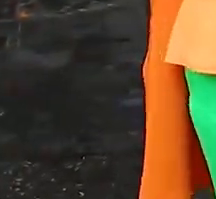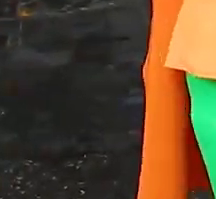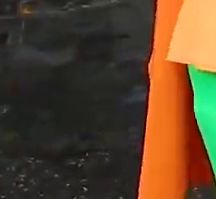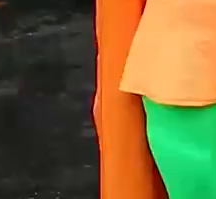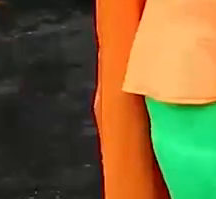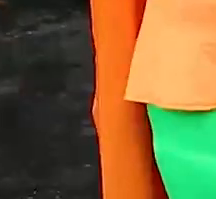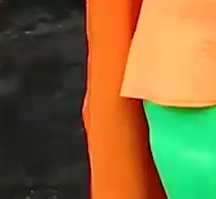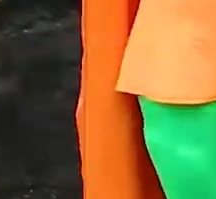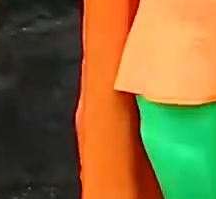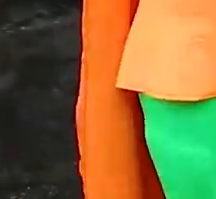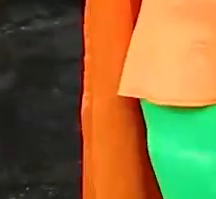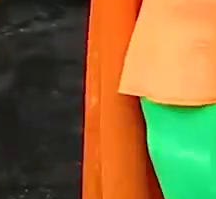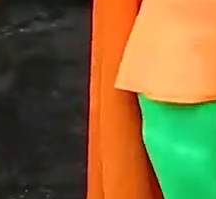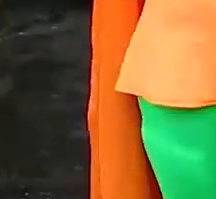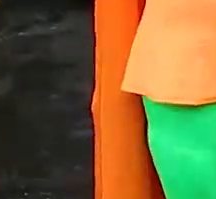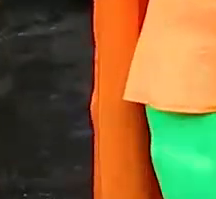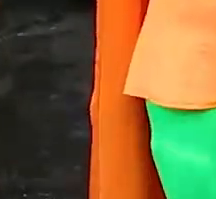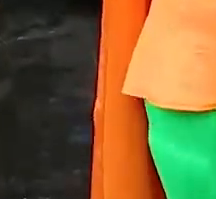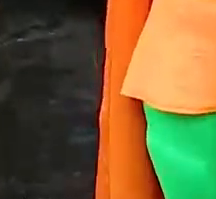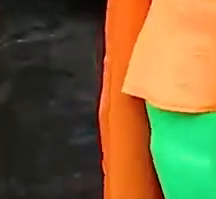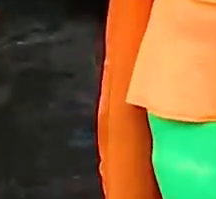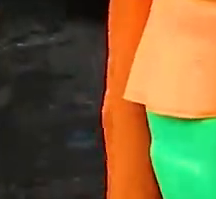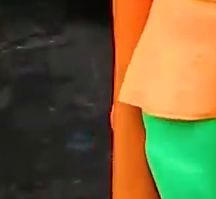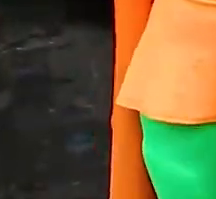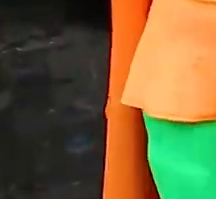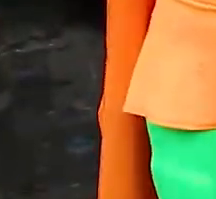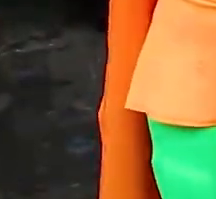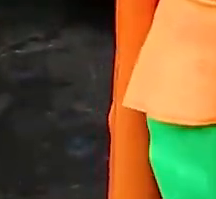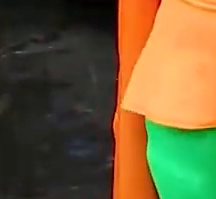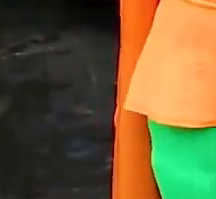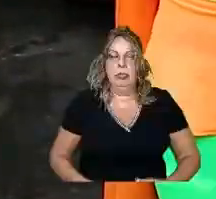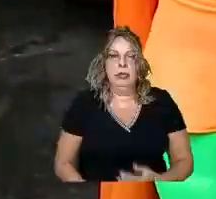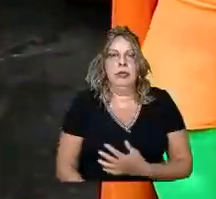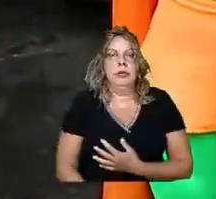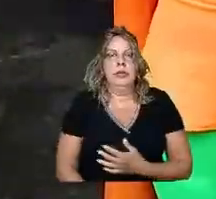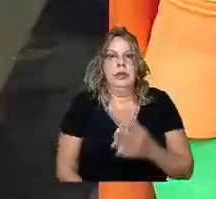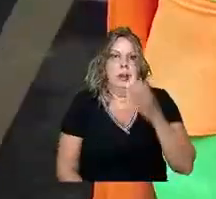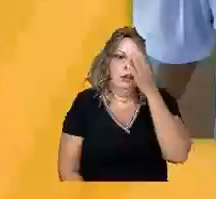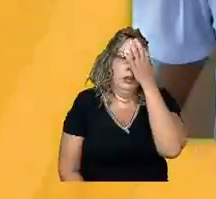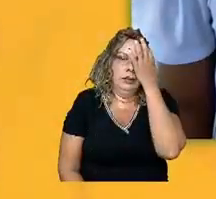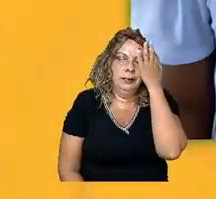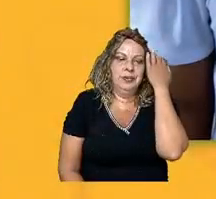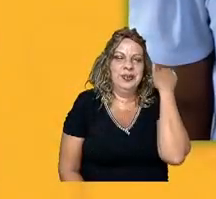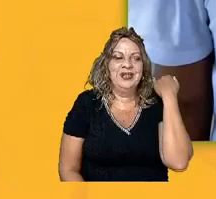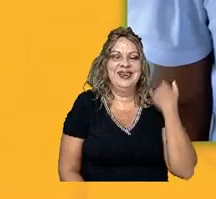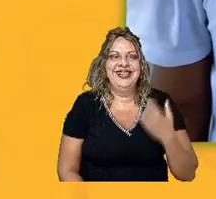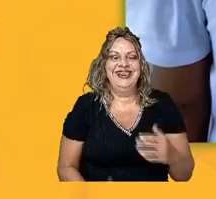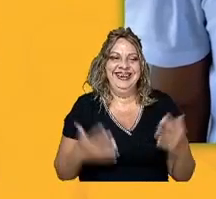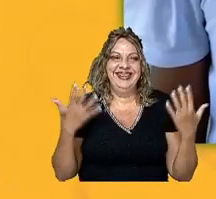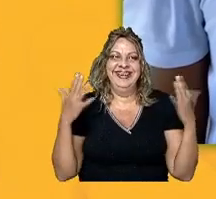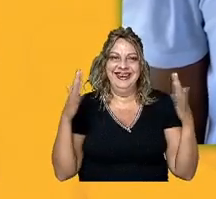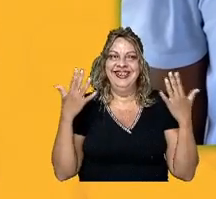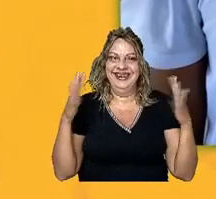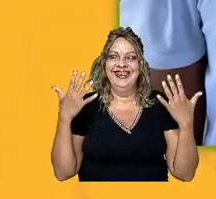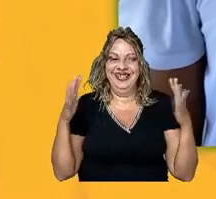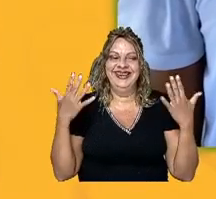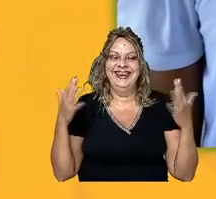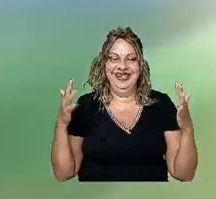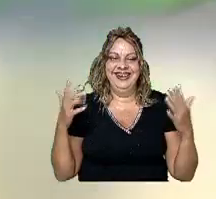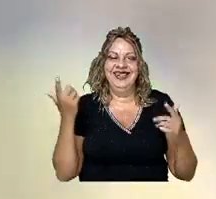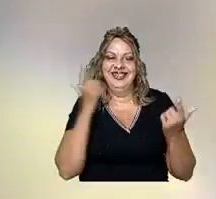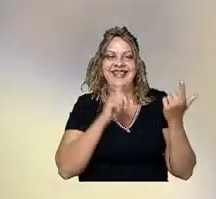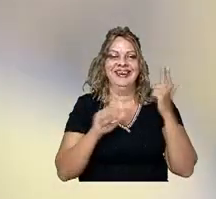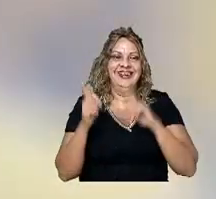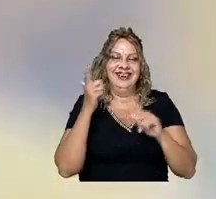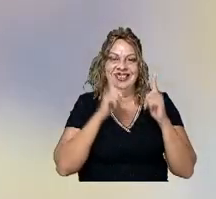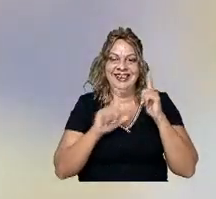18 horas. Faça como Irã. Acreditou e ganhou. Seu dia também chegará. Parabéns, contemplados. Vocês adquiriram Caju